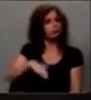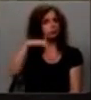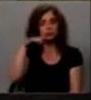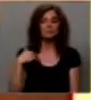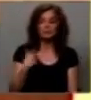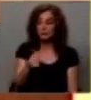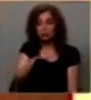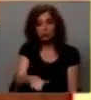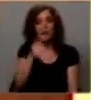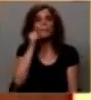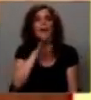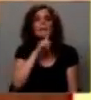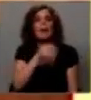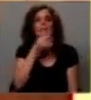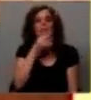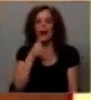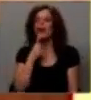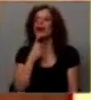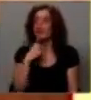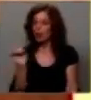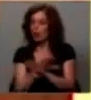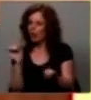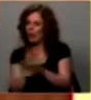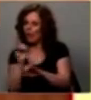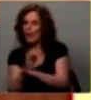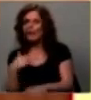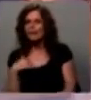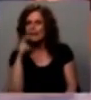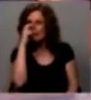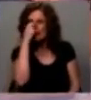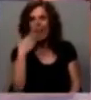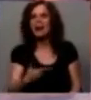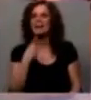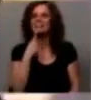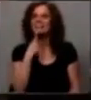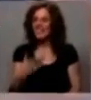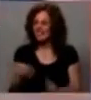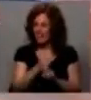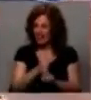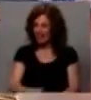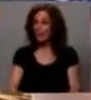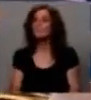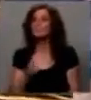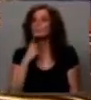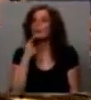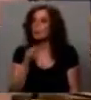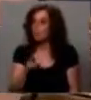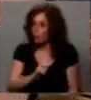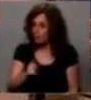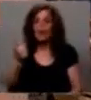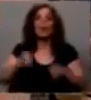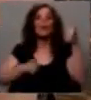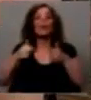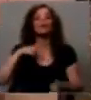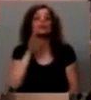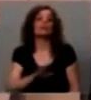pequenina os meus pais falavam inglês para eu não perceber, queria sempre perceber, e agora já percebo. Marta, Sofia. Percebe, e não é pouco. No Concurso Nacional